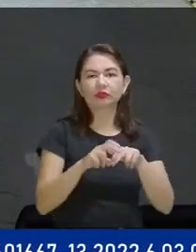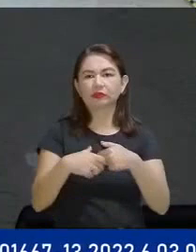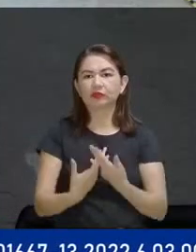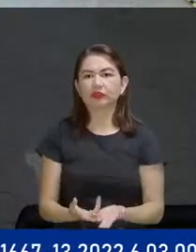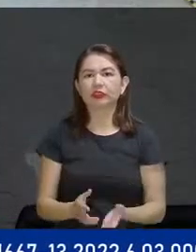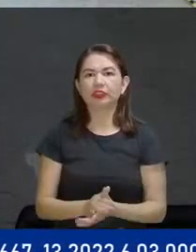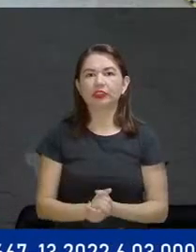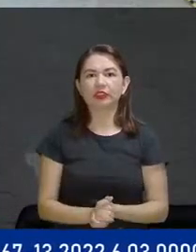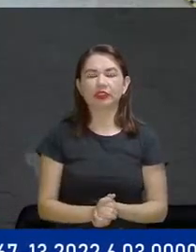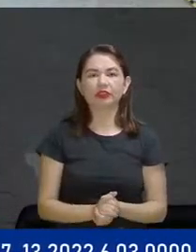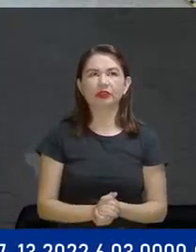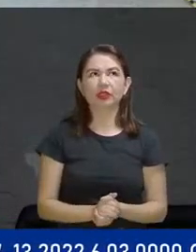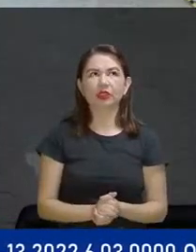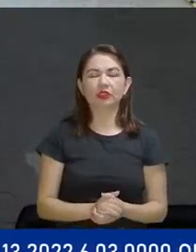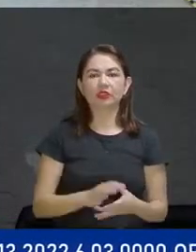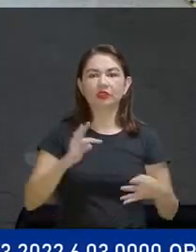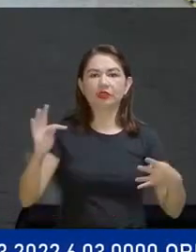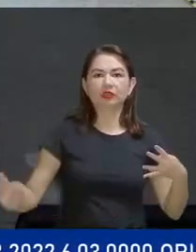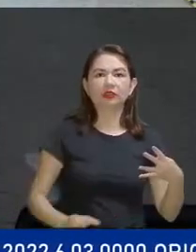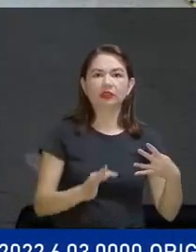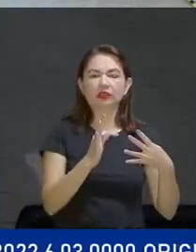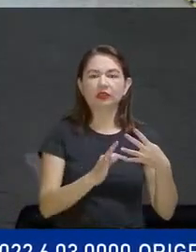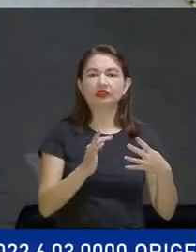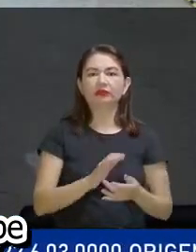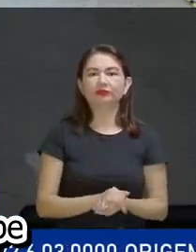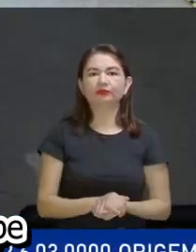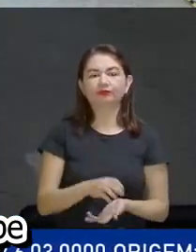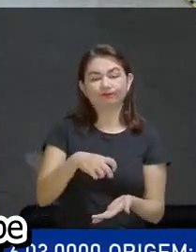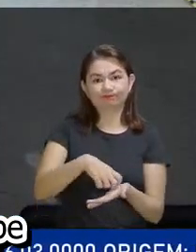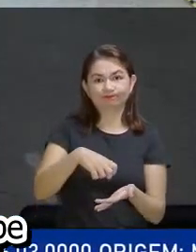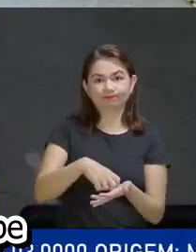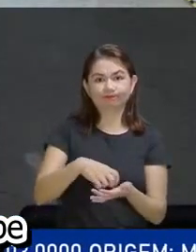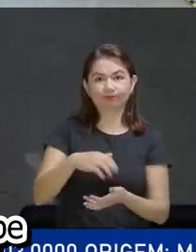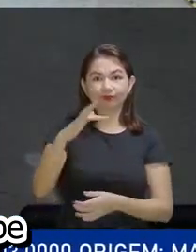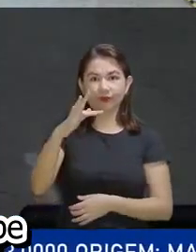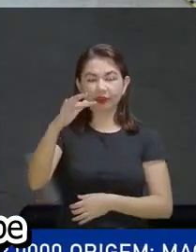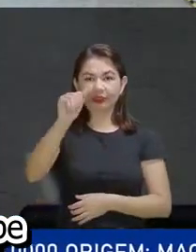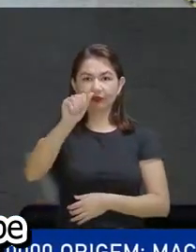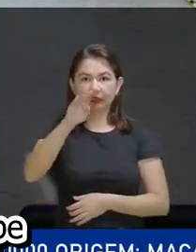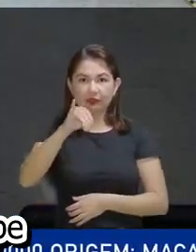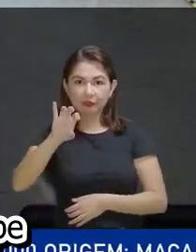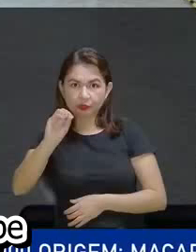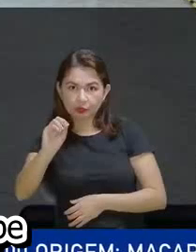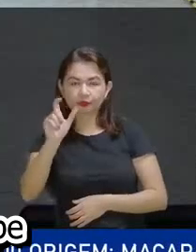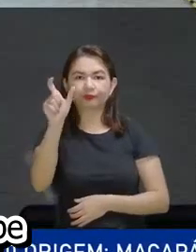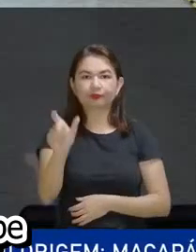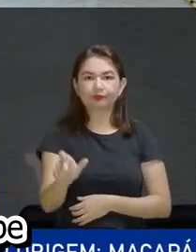a aplicação da sanção de inelegibilidade aos investigados Fábio Wilson